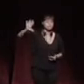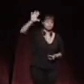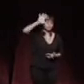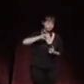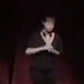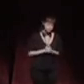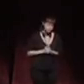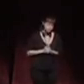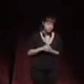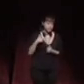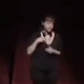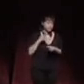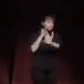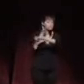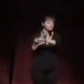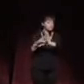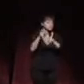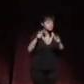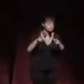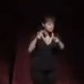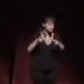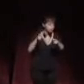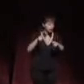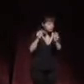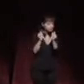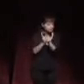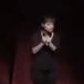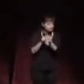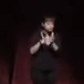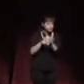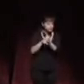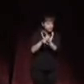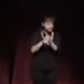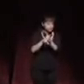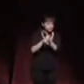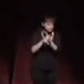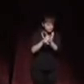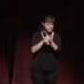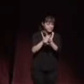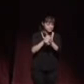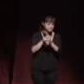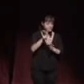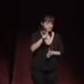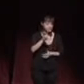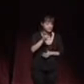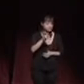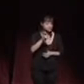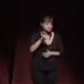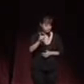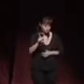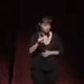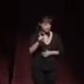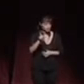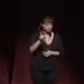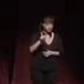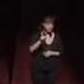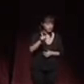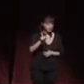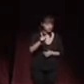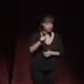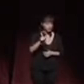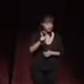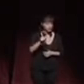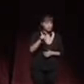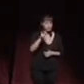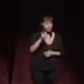uma pesquisadora da infância, que já veio aqui no Conversas e que é especialista em cultura da infância. Eu estava trabalhando com artes